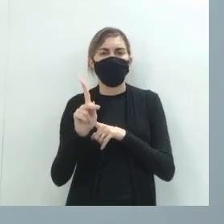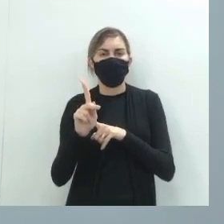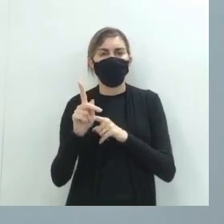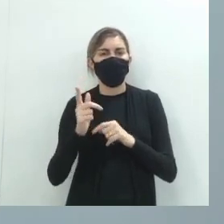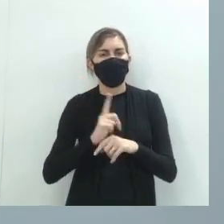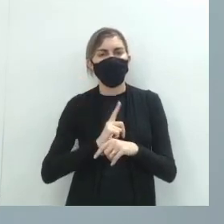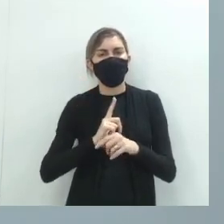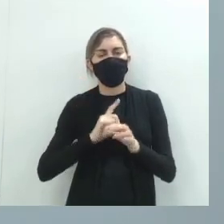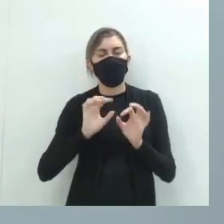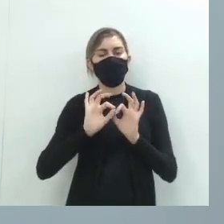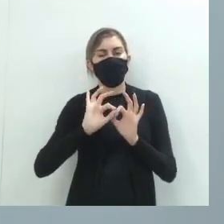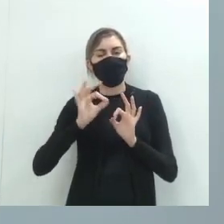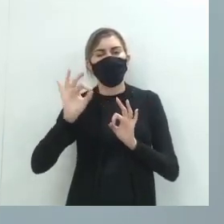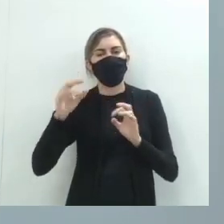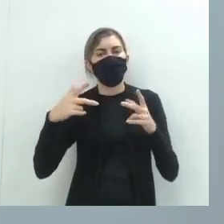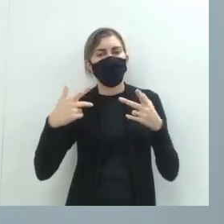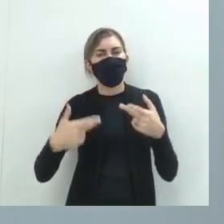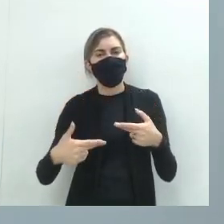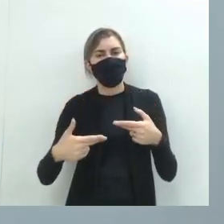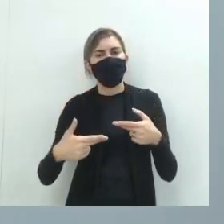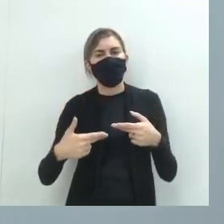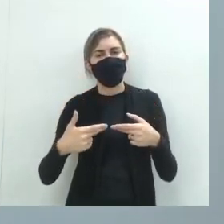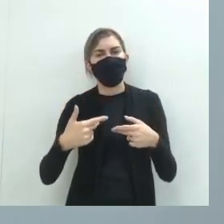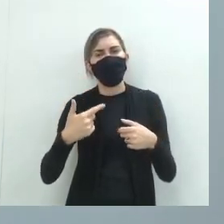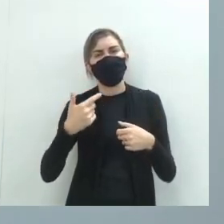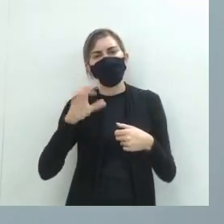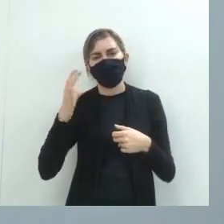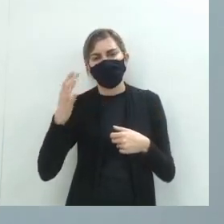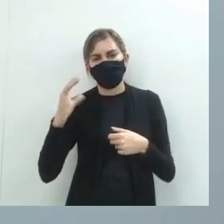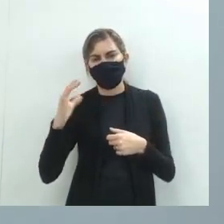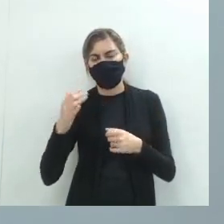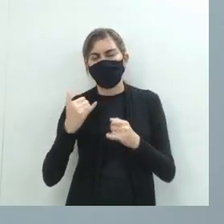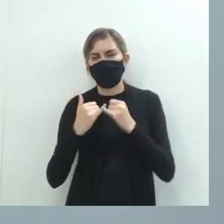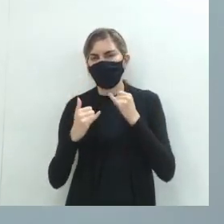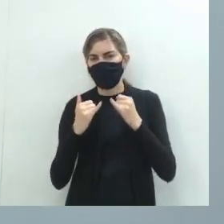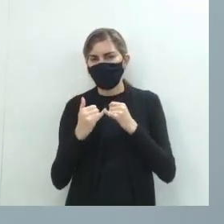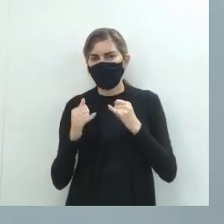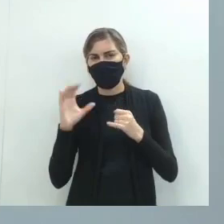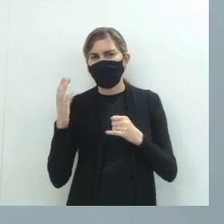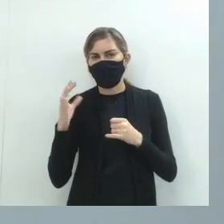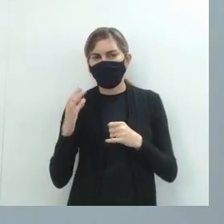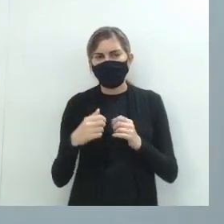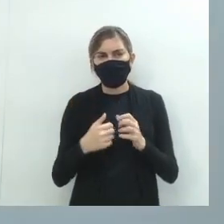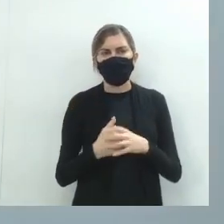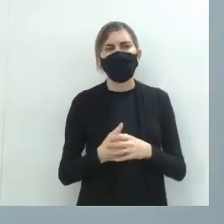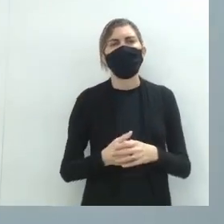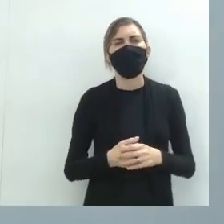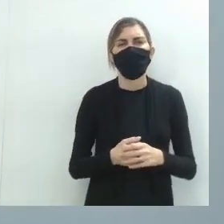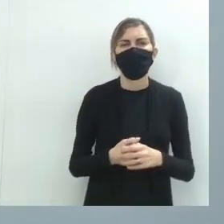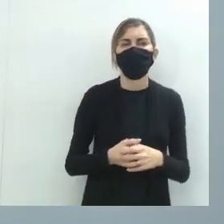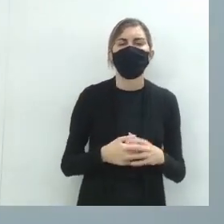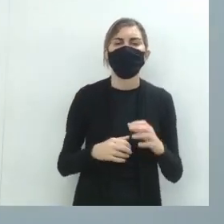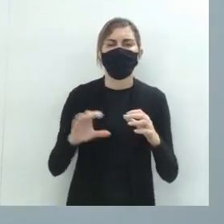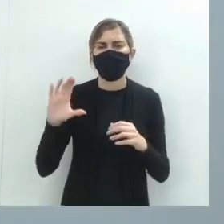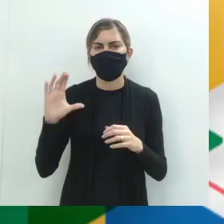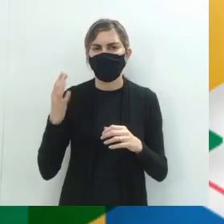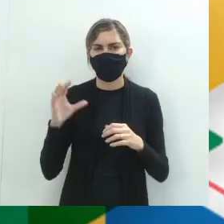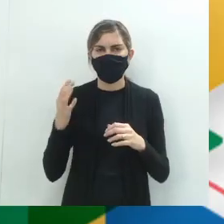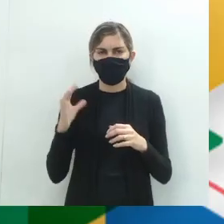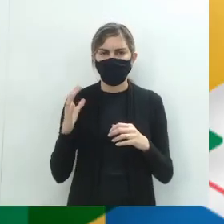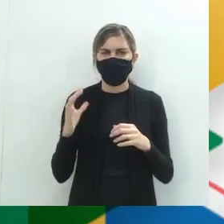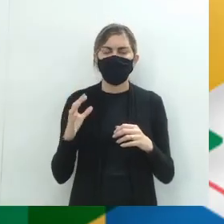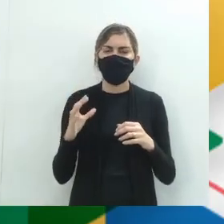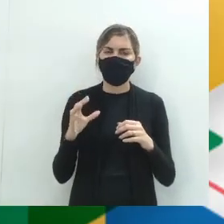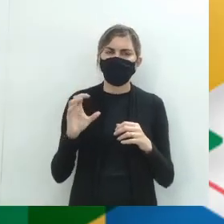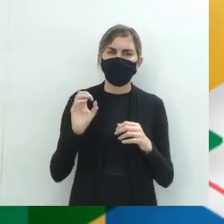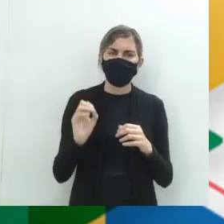tem extensão igual a dos graus Celsius. Olha na tela, meu povo. Graus Celsius